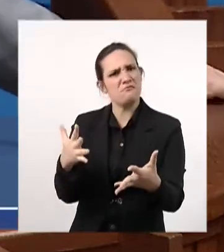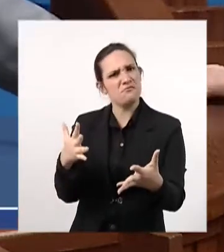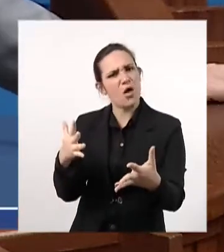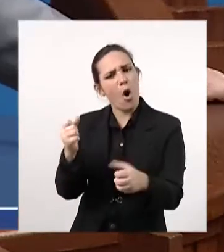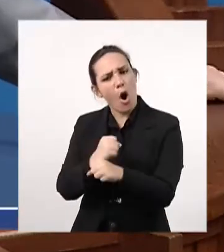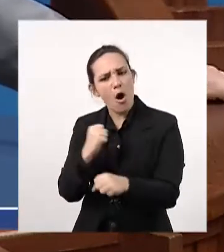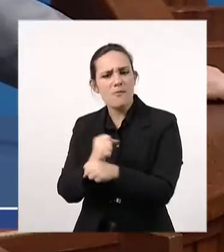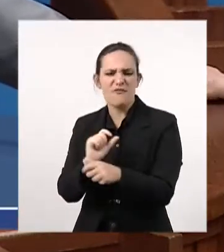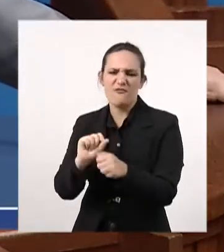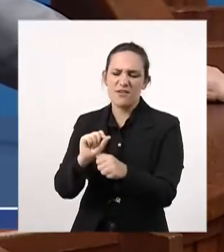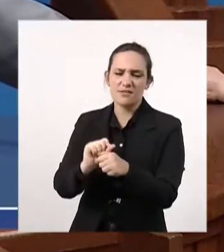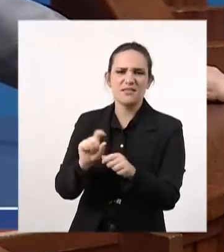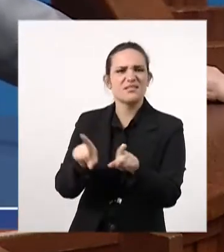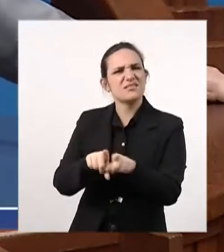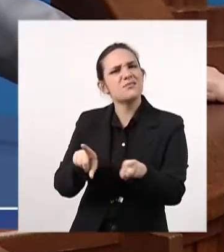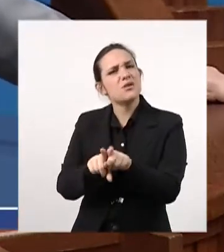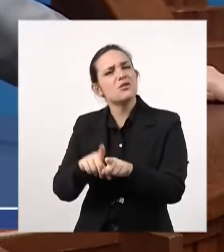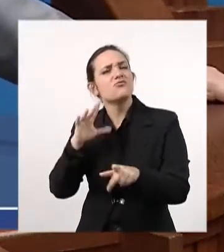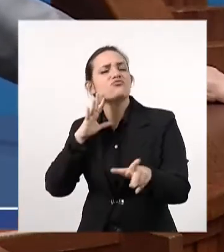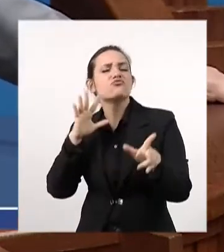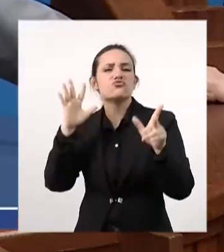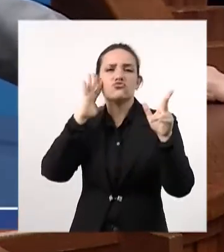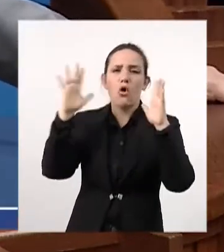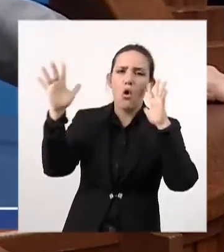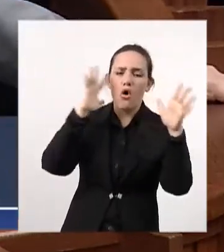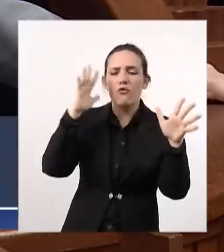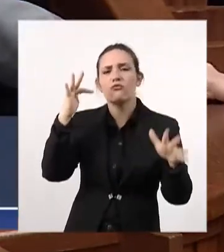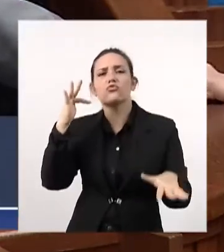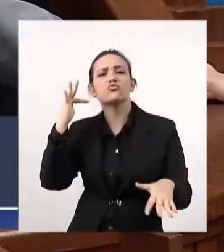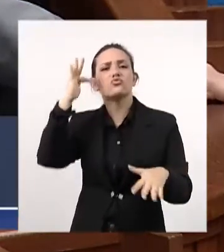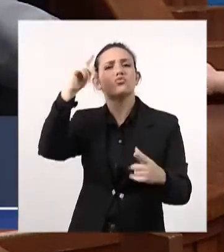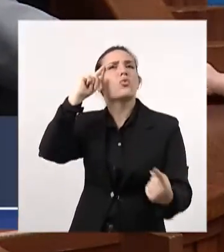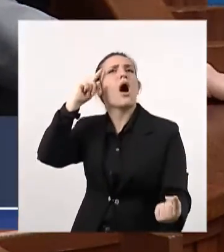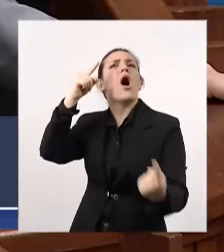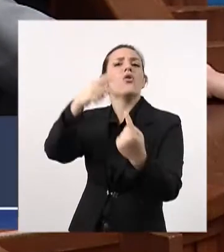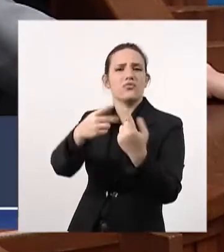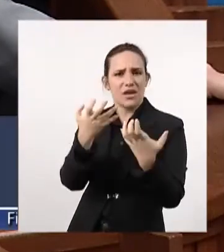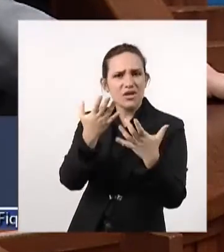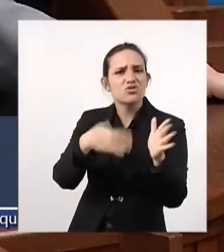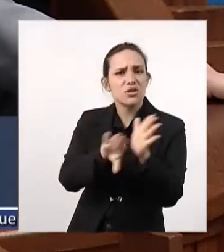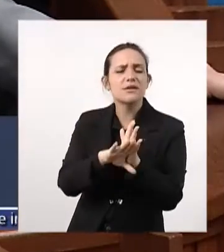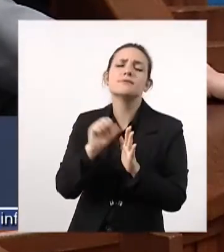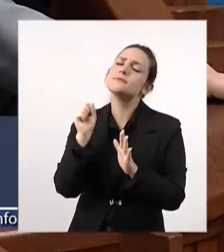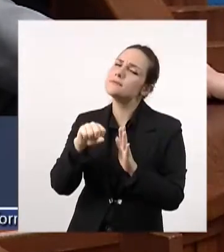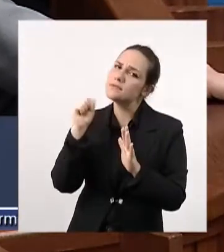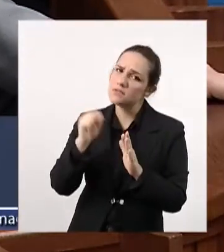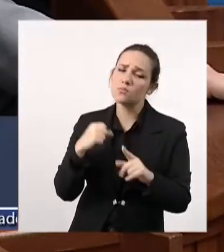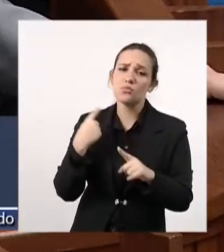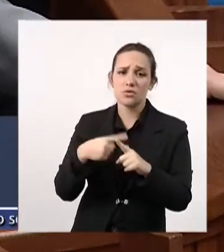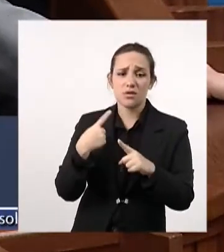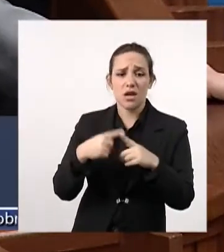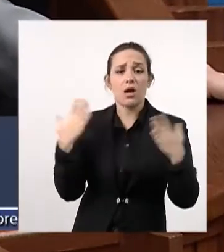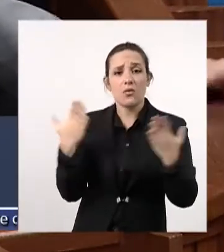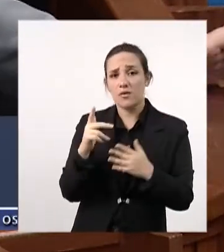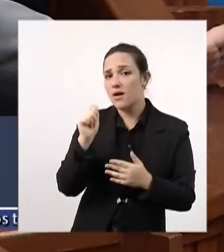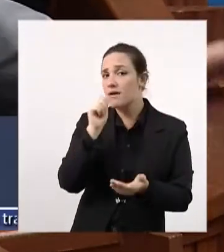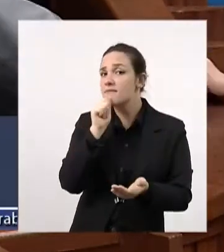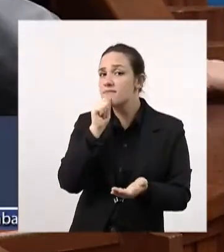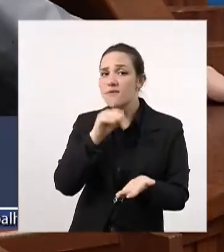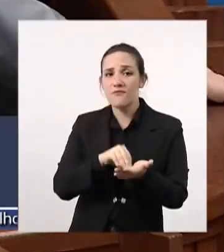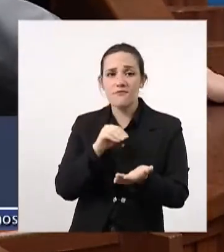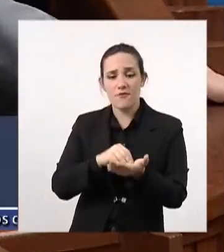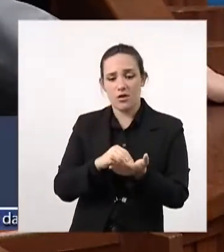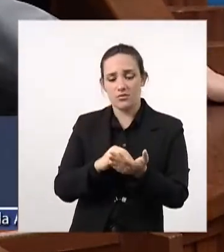nas perspectivas alvissareiras que nós esperamos que no decorrer desses próximos 3 anos,